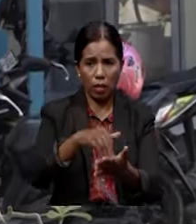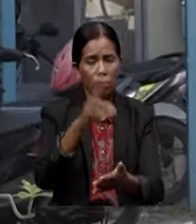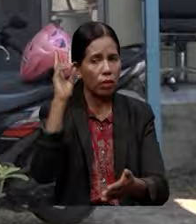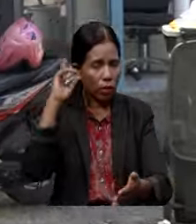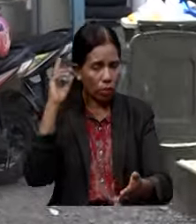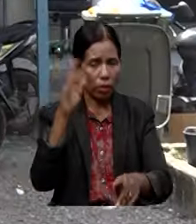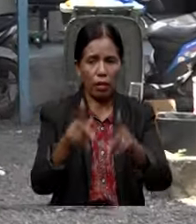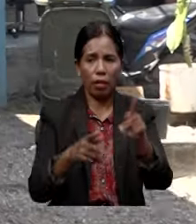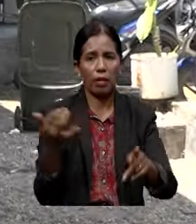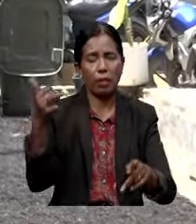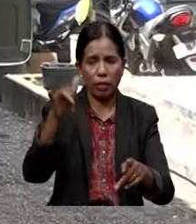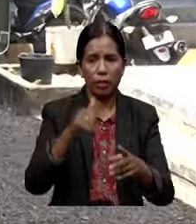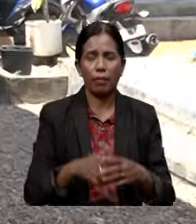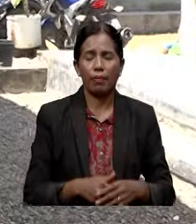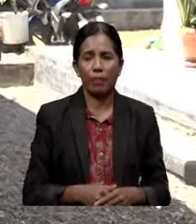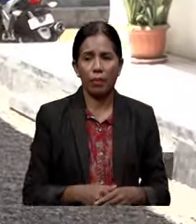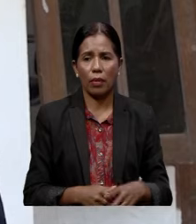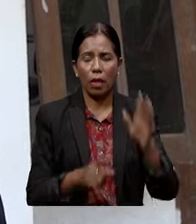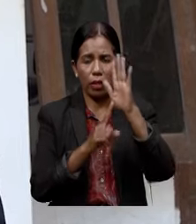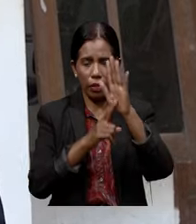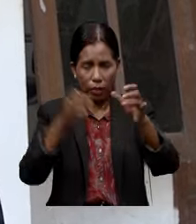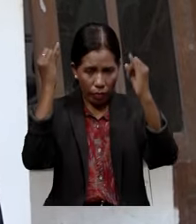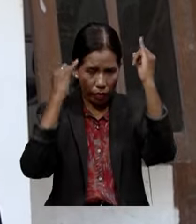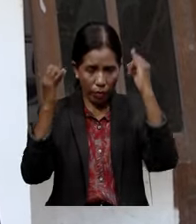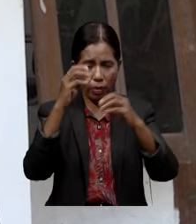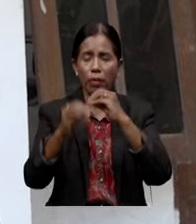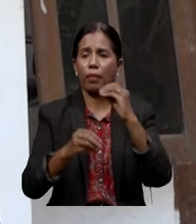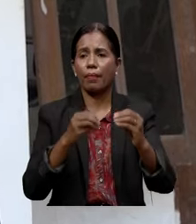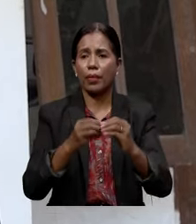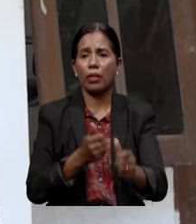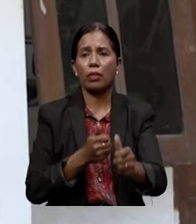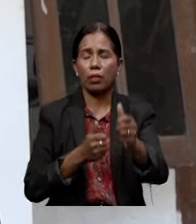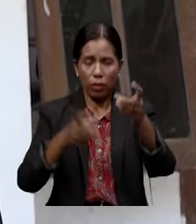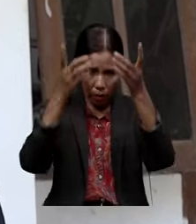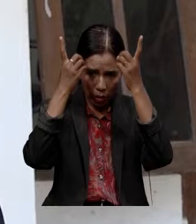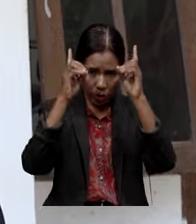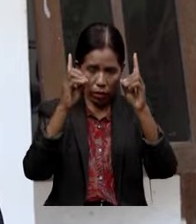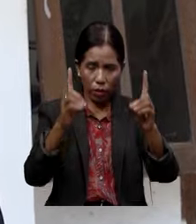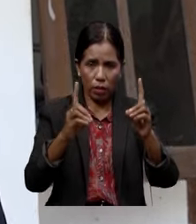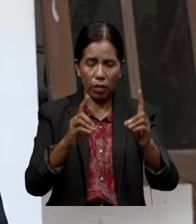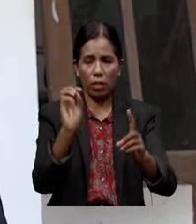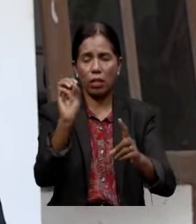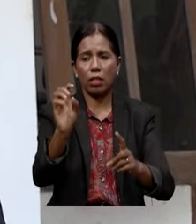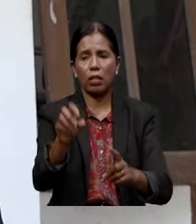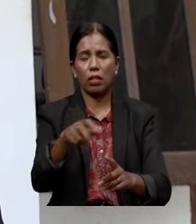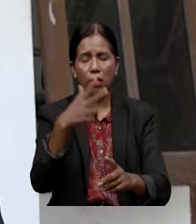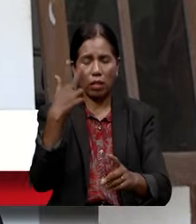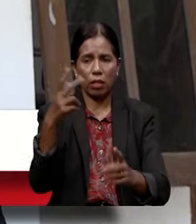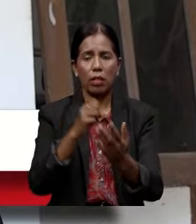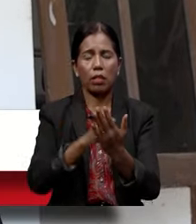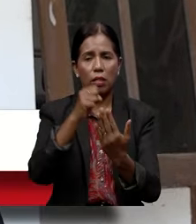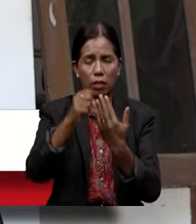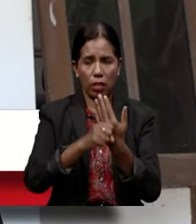Rona testemunha Sira. Apenas informa que ataque. Baseia a decisão dia 13 de setembro de